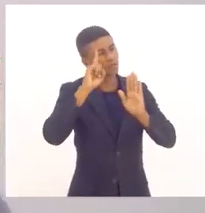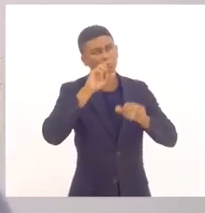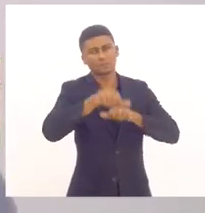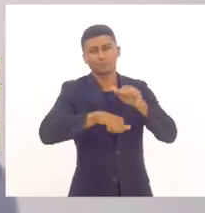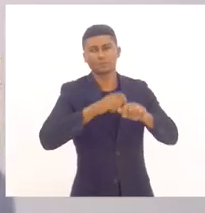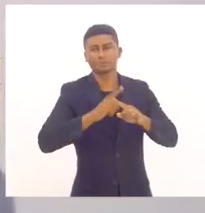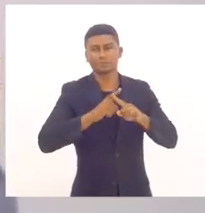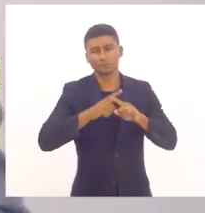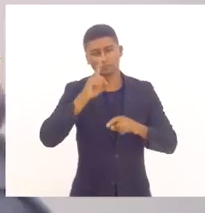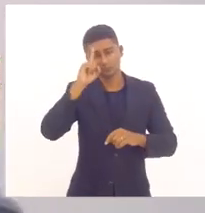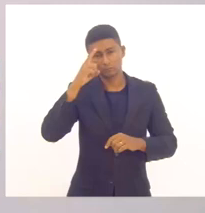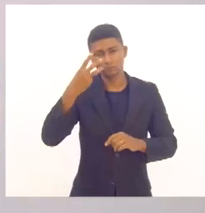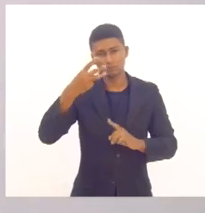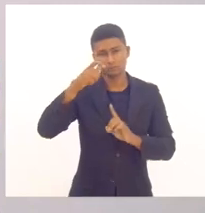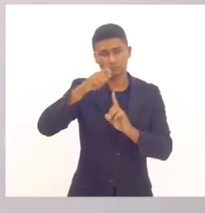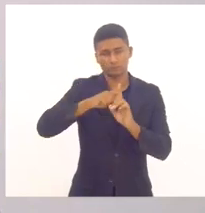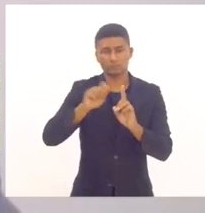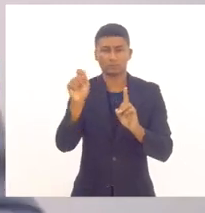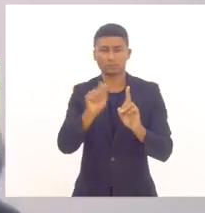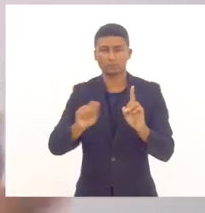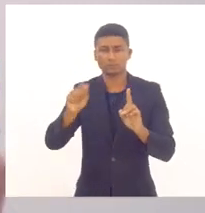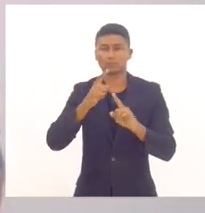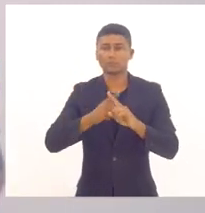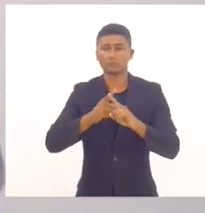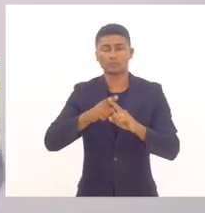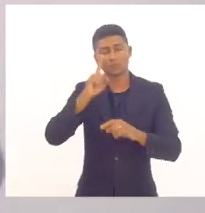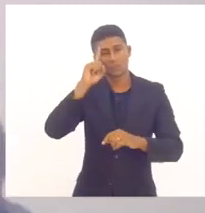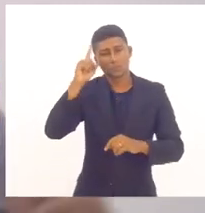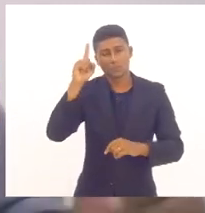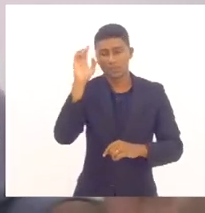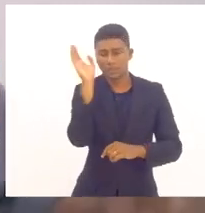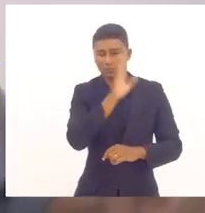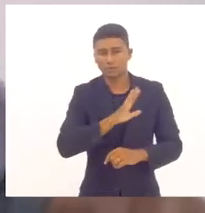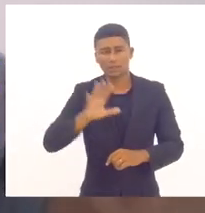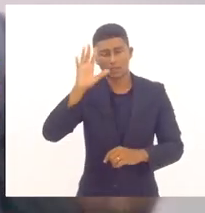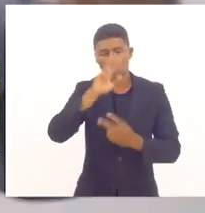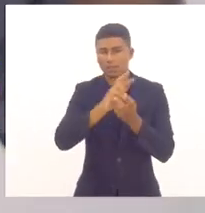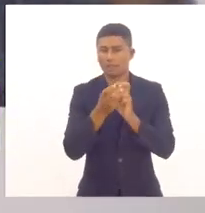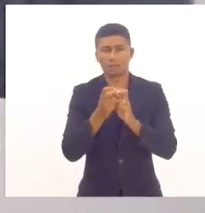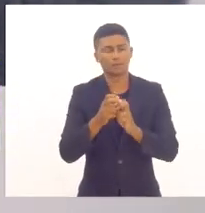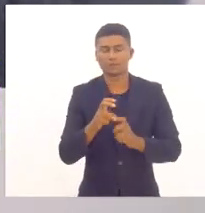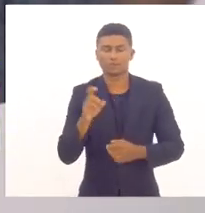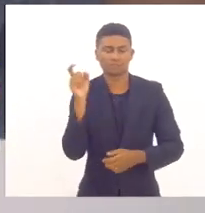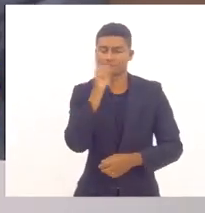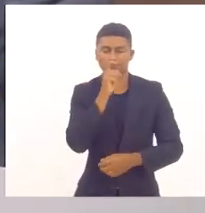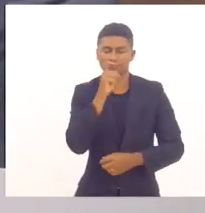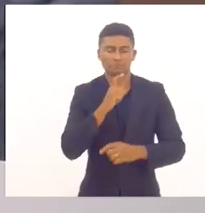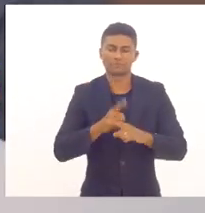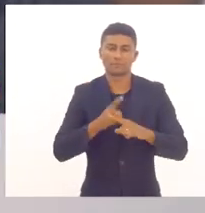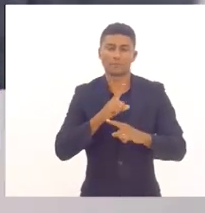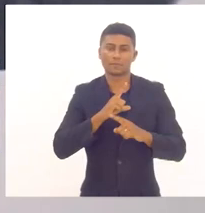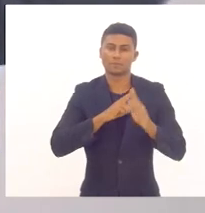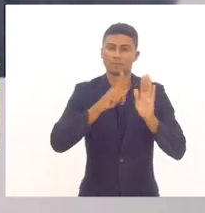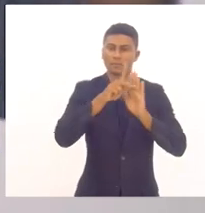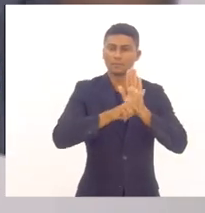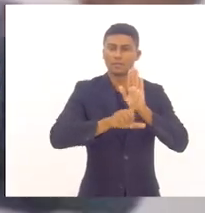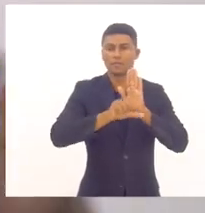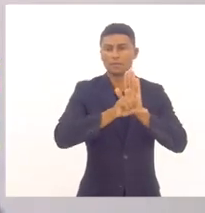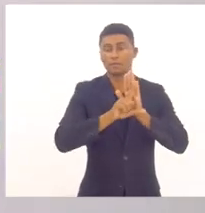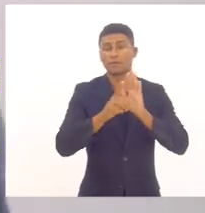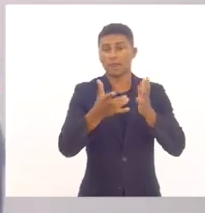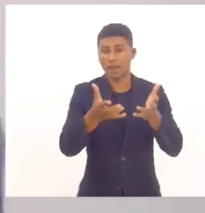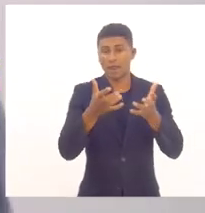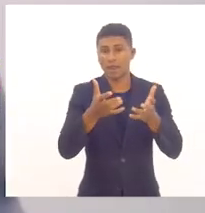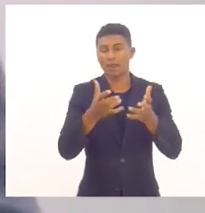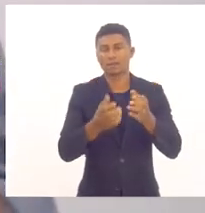3 de agosto, porque dia 3 de agosto é o Dia Nacional da Capoeira. Uma fake news. No Congresso Nacional tem um projeto de lei desde 2010 querendo criar o Dia Nacional